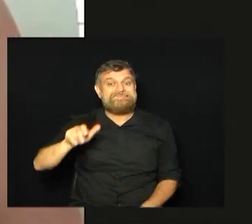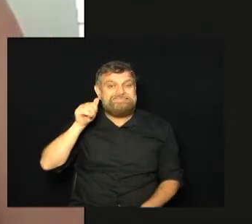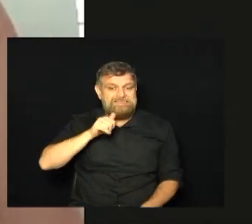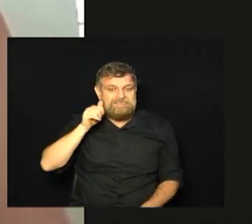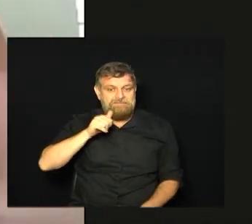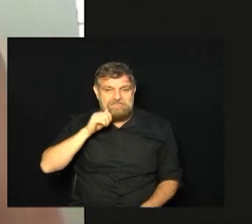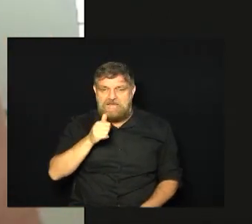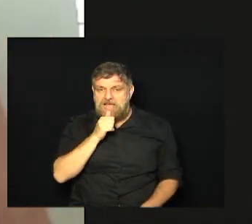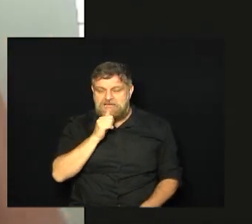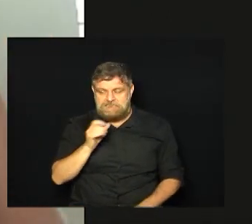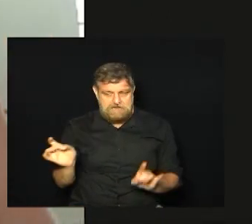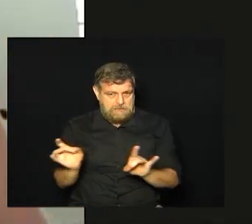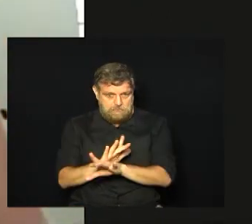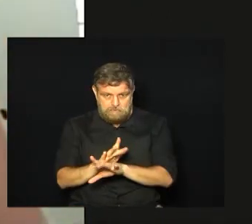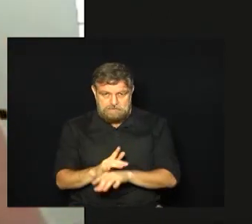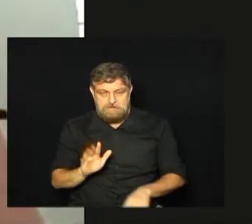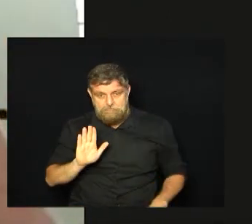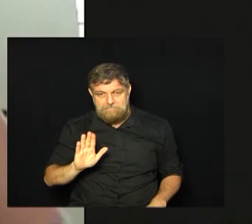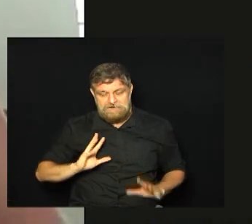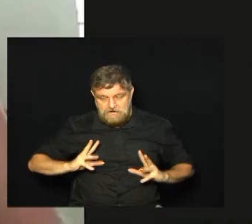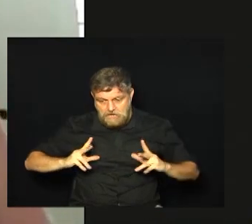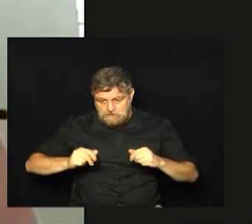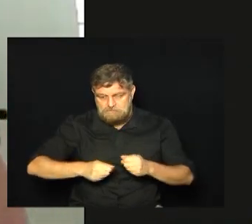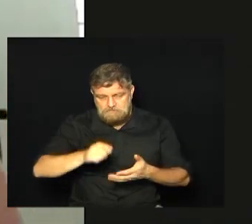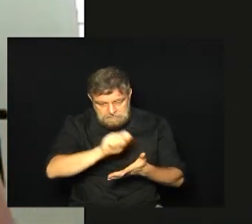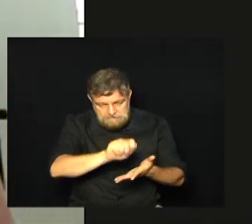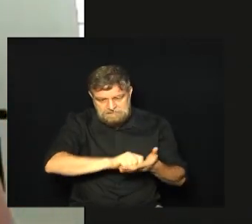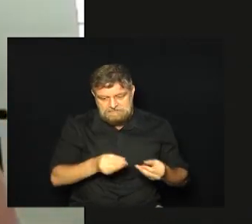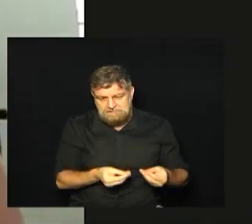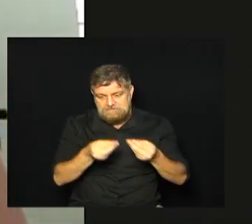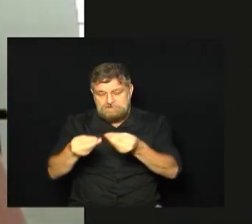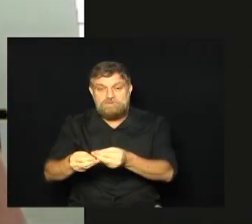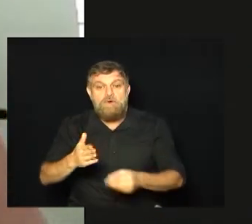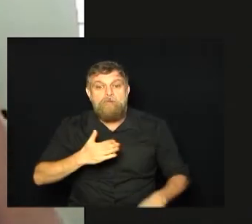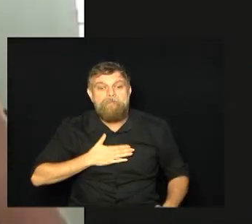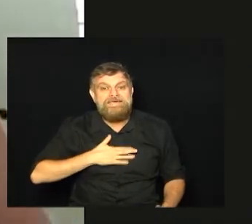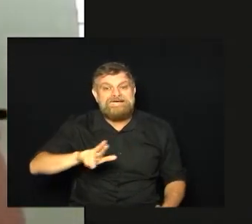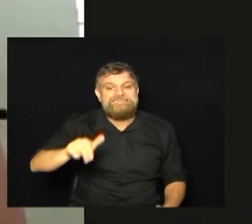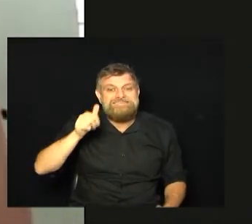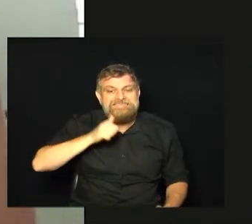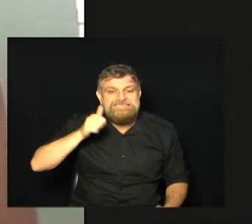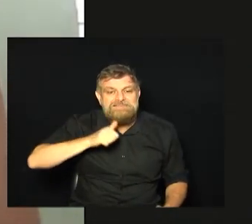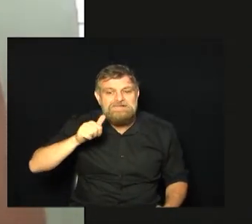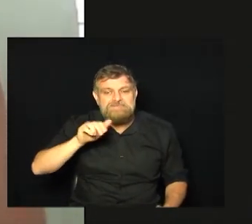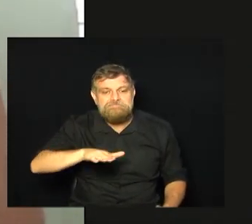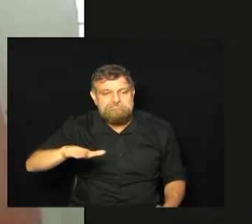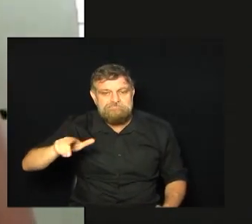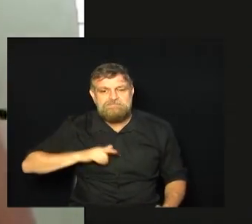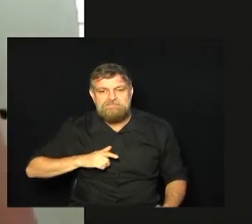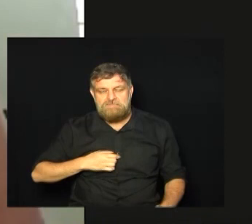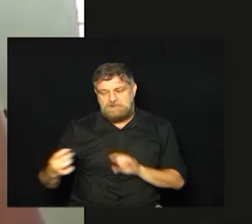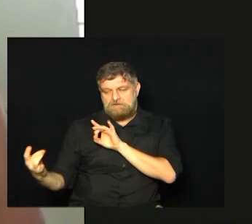não terminaram de ler esse livro, mas tudo que eu escrevo, elas dão feedback, elas